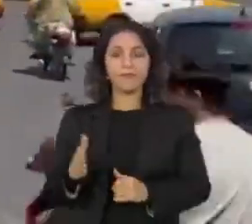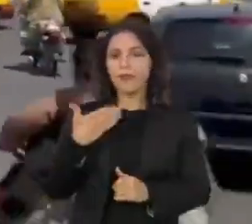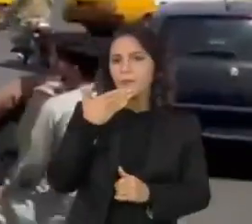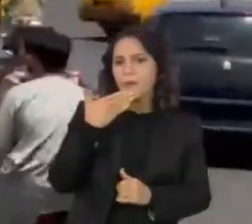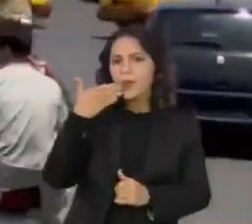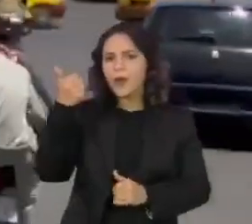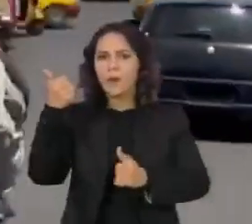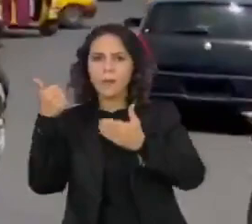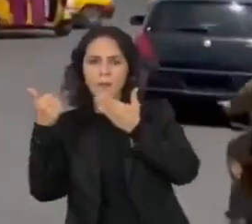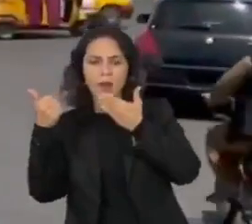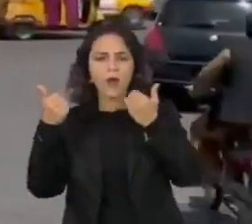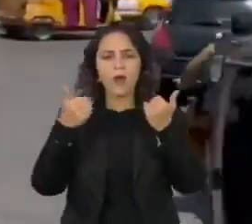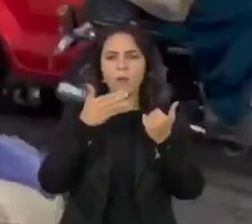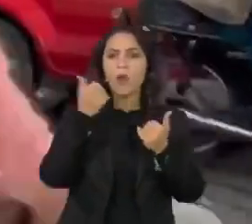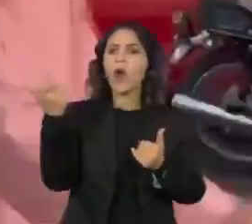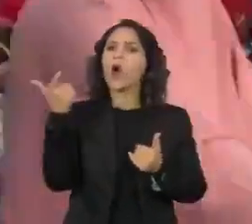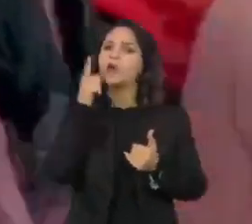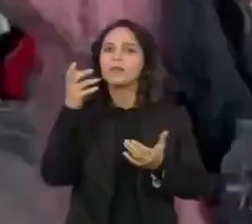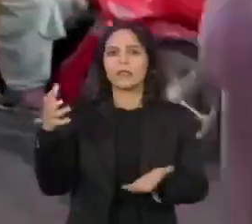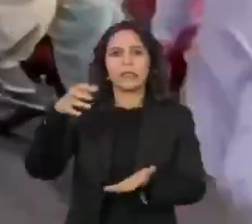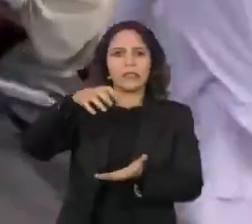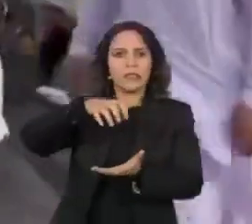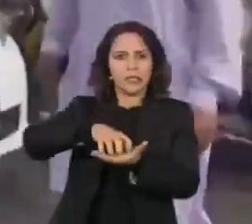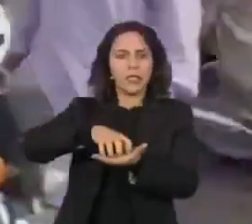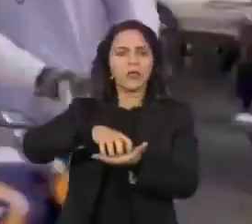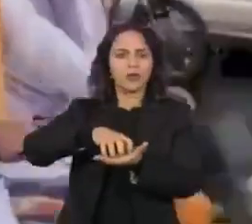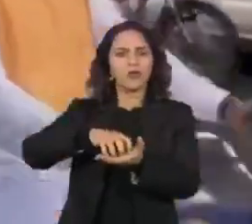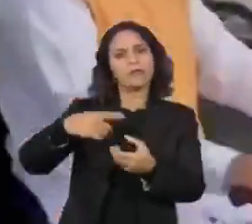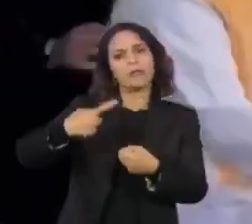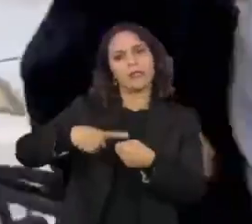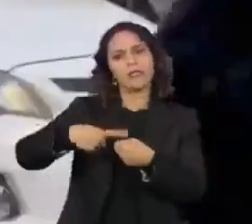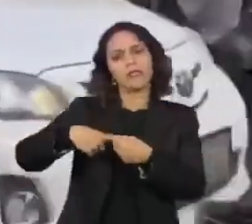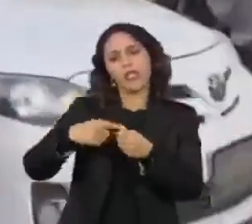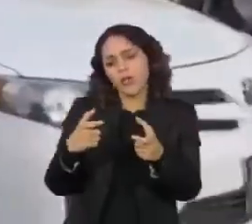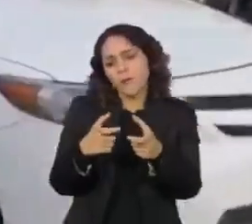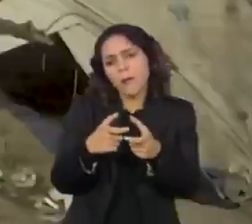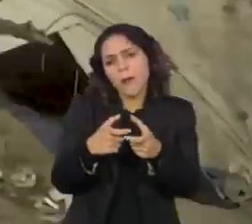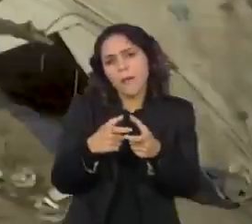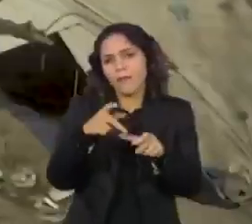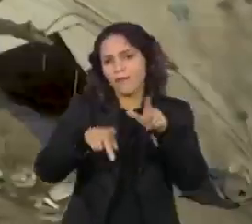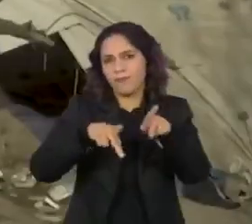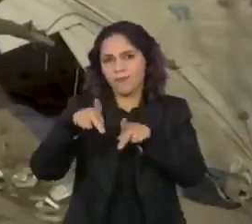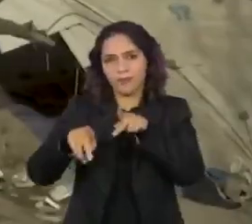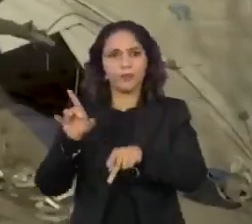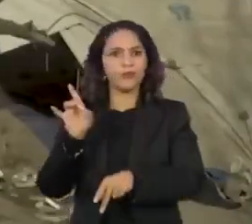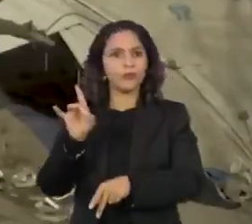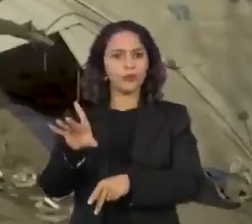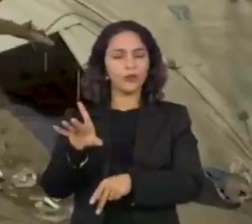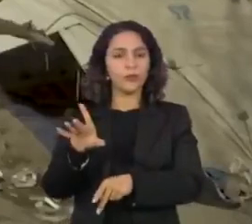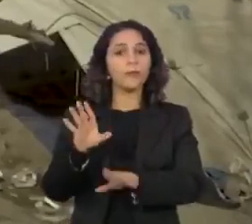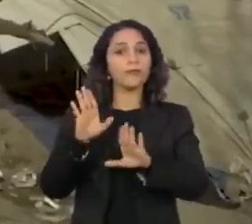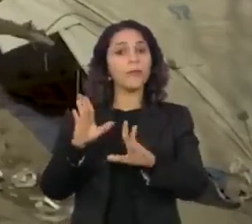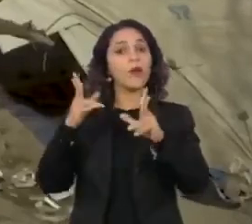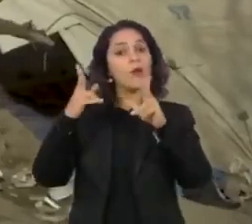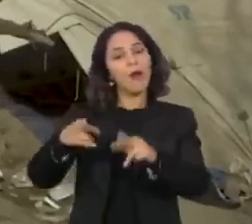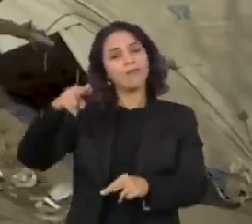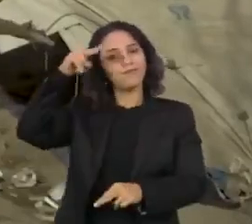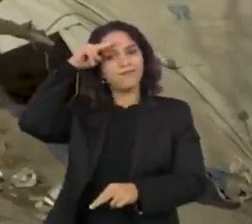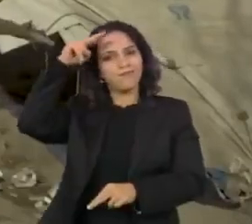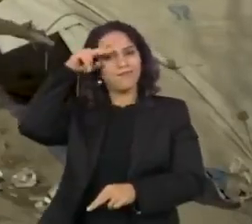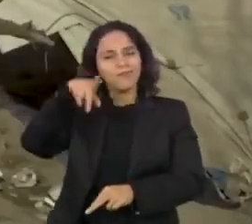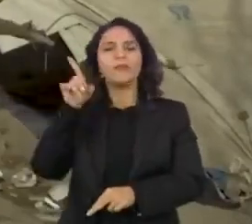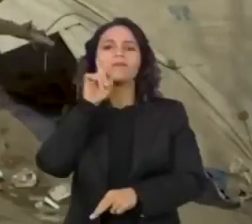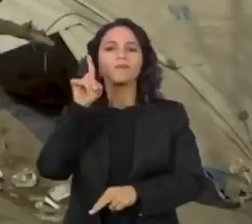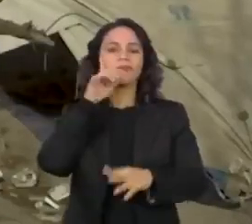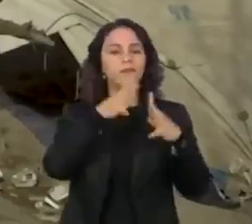melhorias se sustentaram nos grandes centros para uma pequena parcela da população mas assim como o exército americano